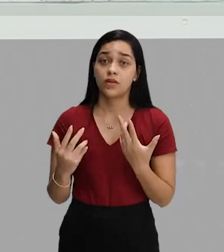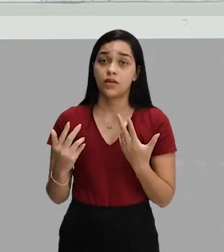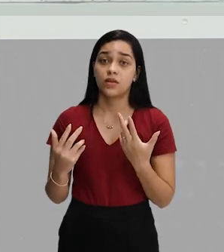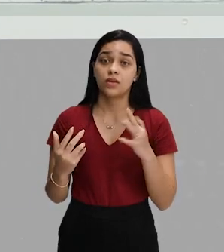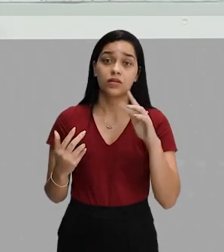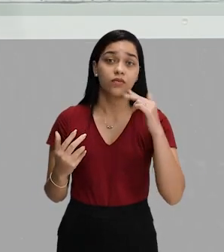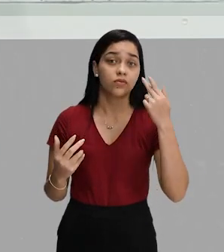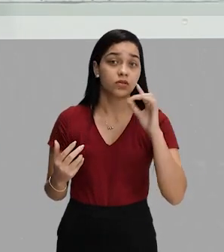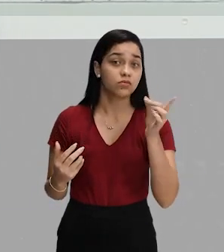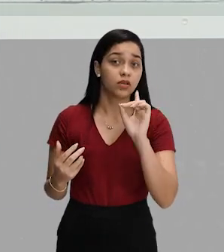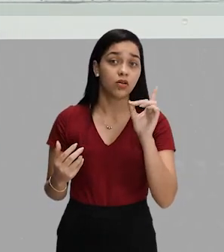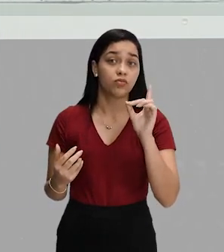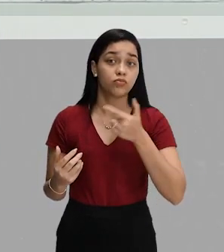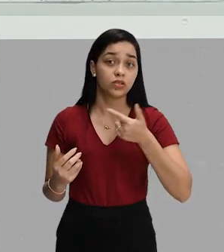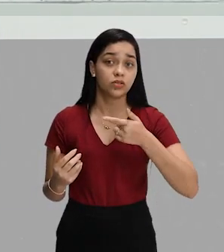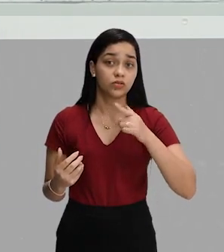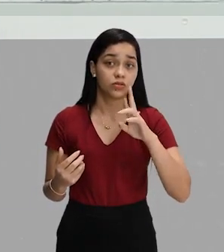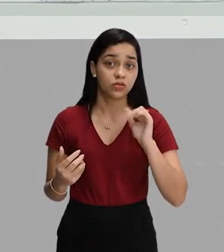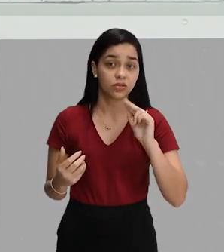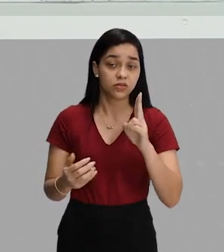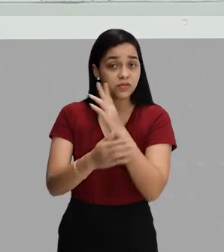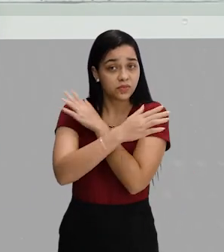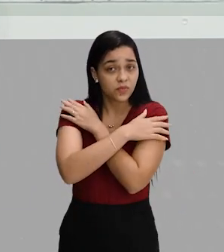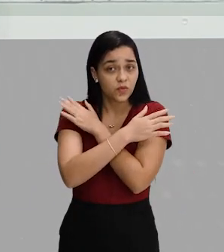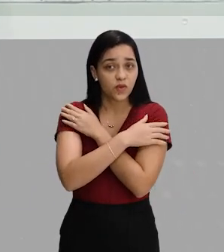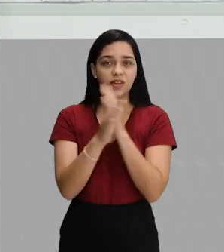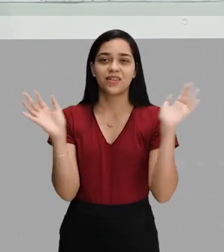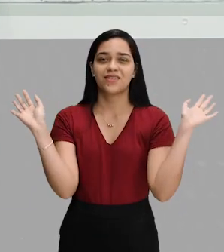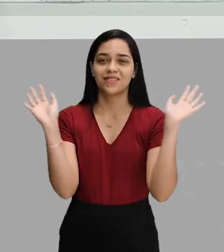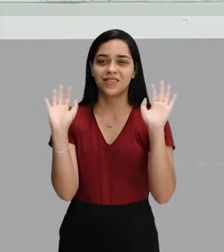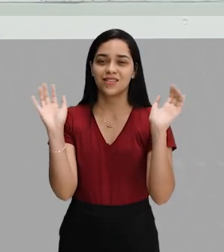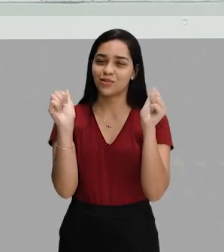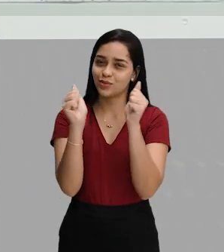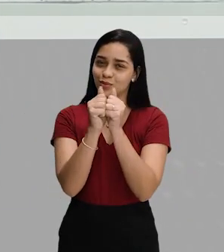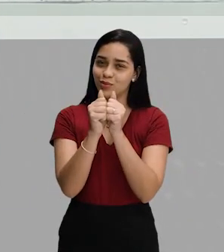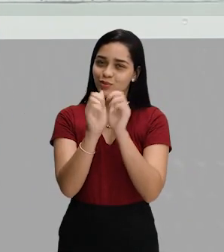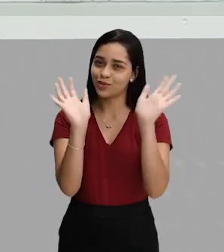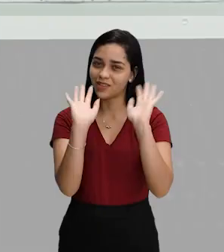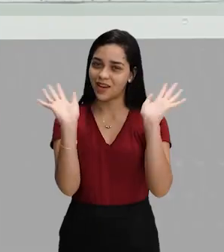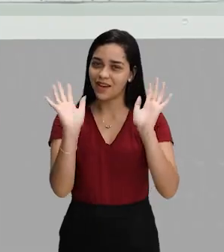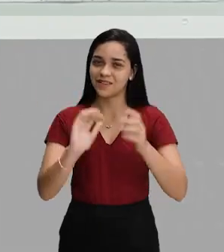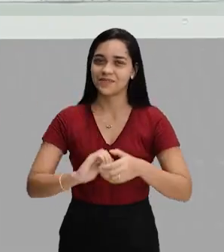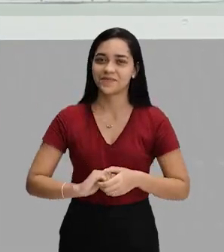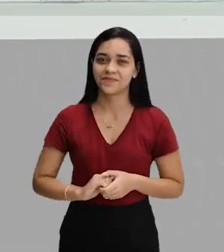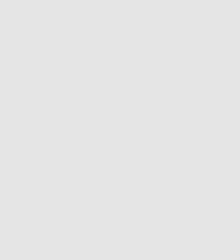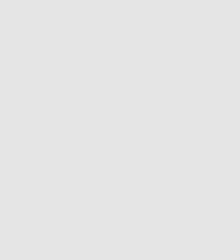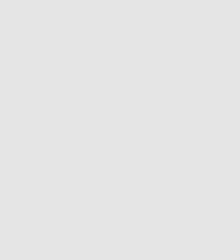função não é quadrática. Então, galera, valeu. Um forte abraço, até a próxima aula. Tamo junto. Fui!